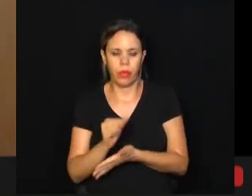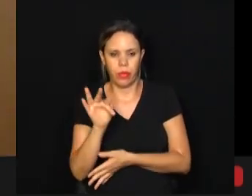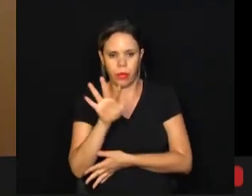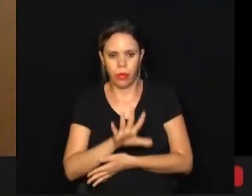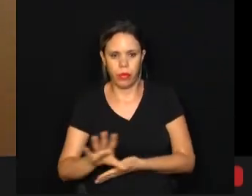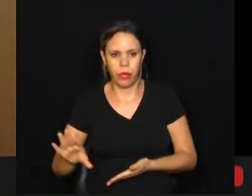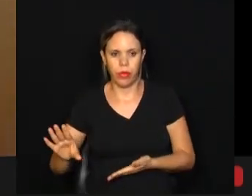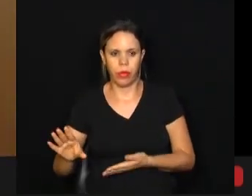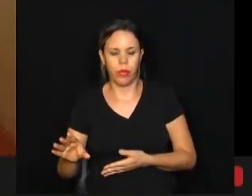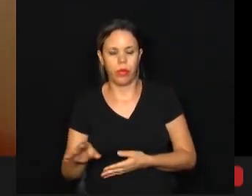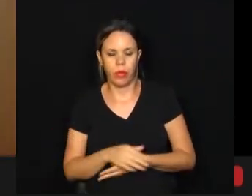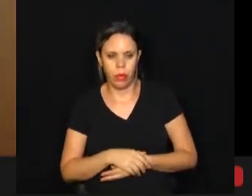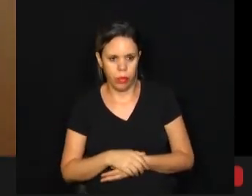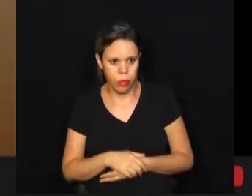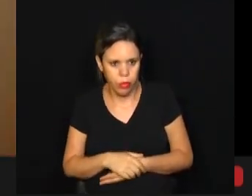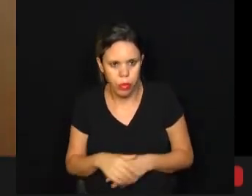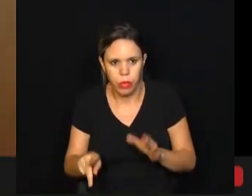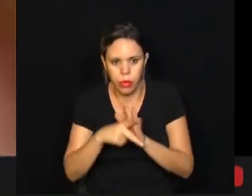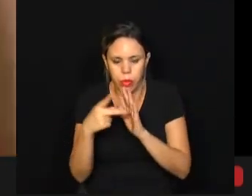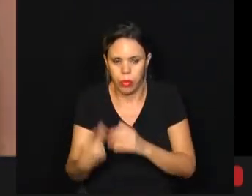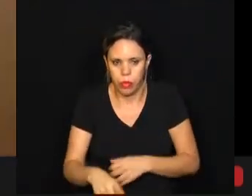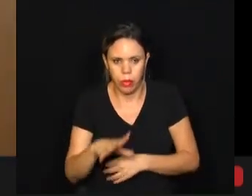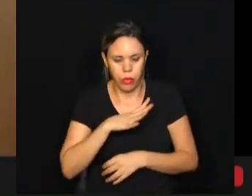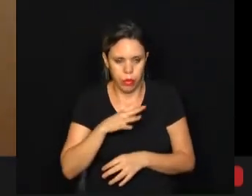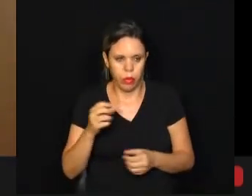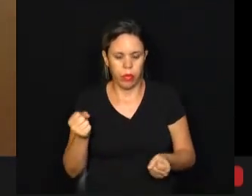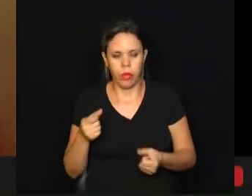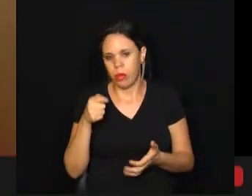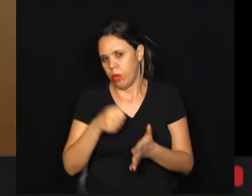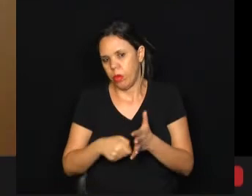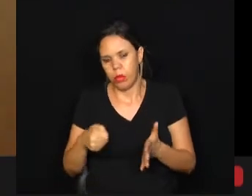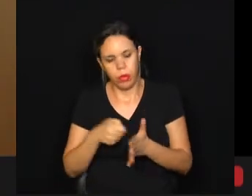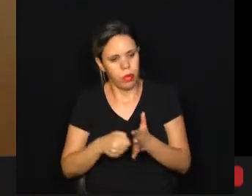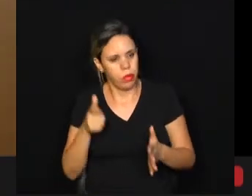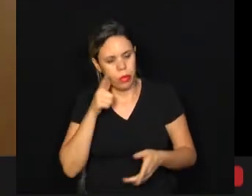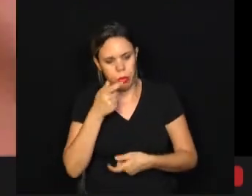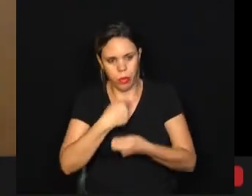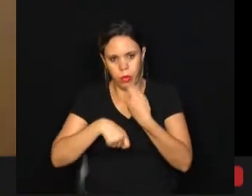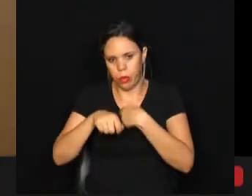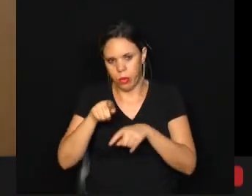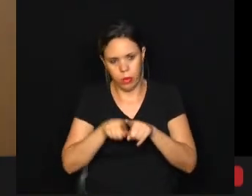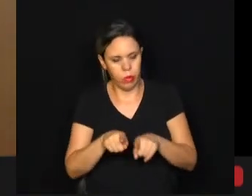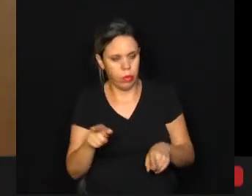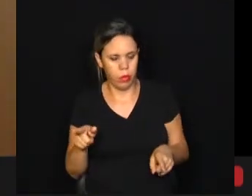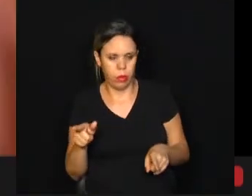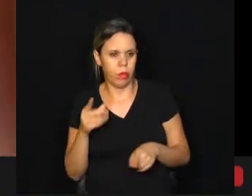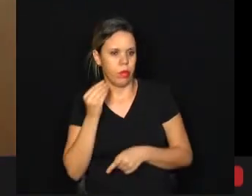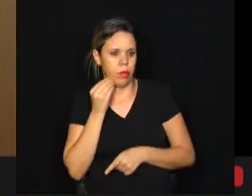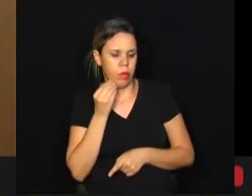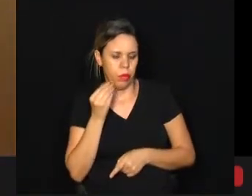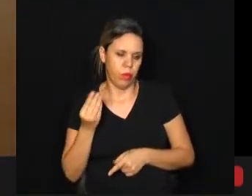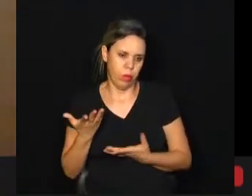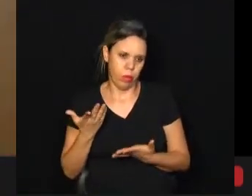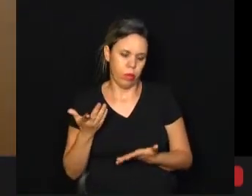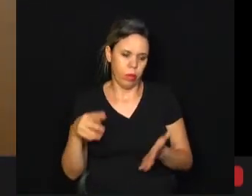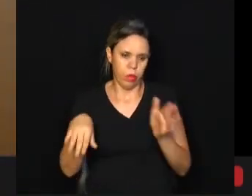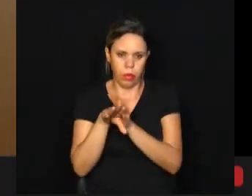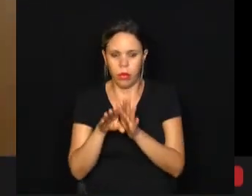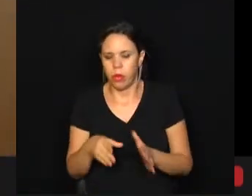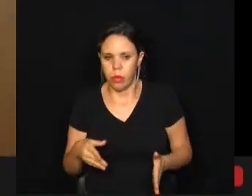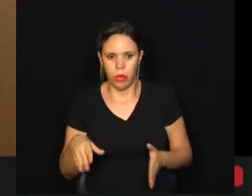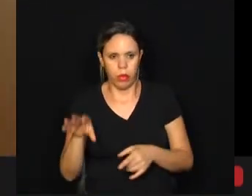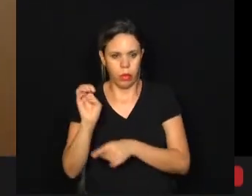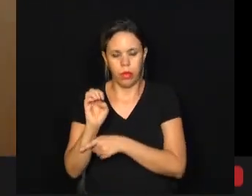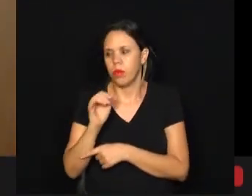federais, né? Quer dizer, que a própria cidade possa batalhar, então o administrativo consegue uma brecha para poder chegar no Estado